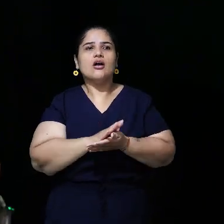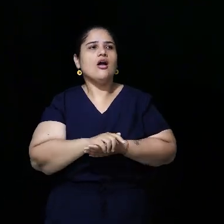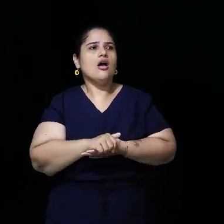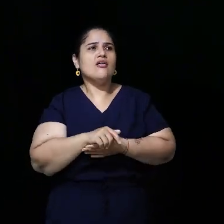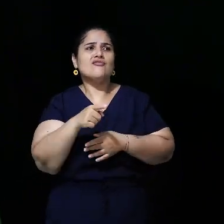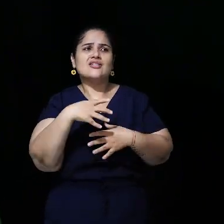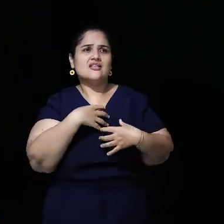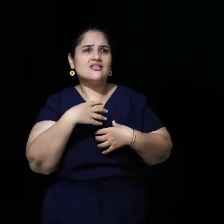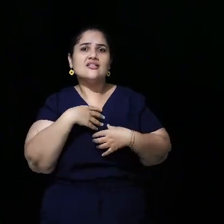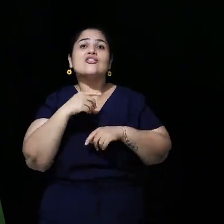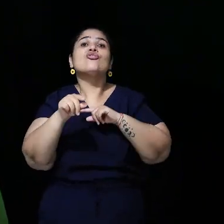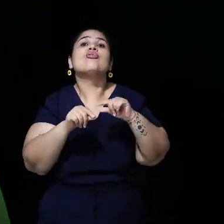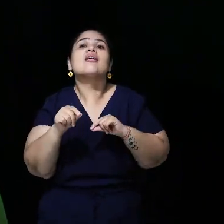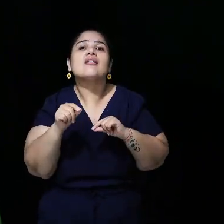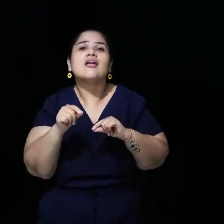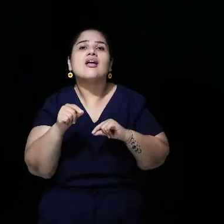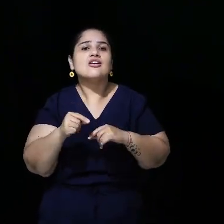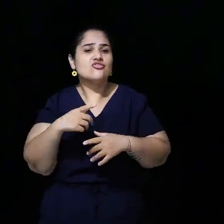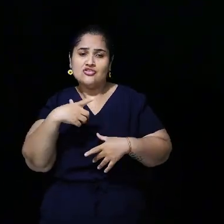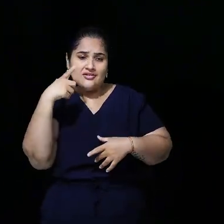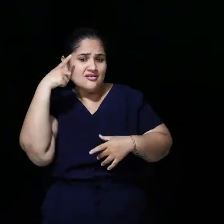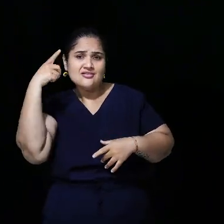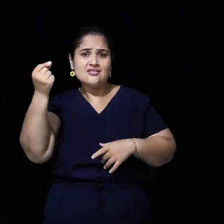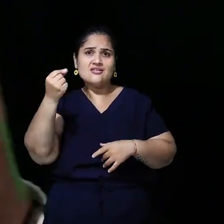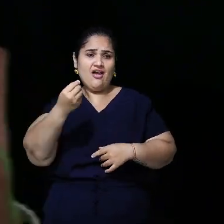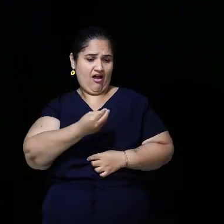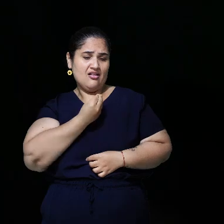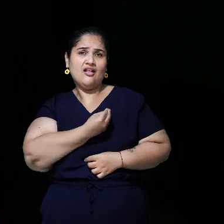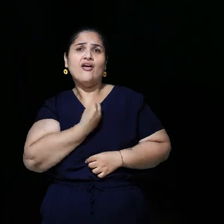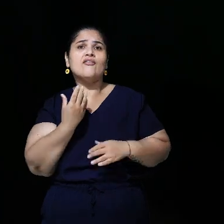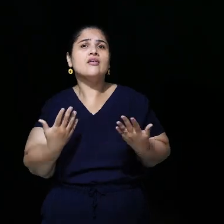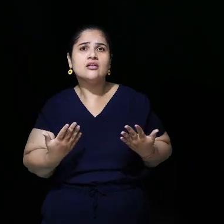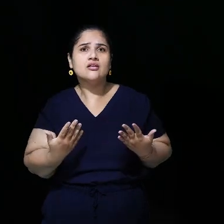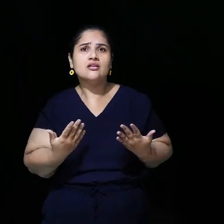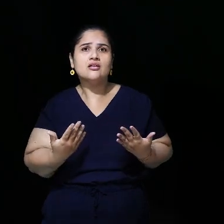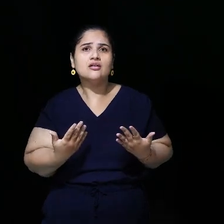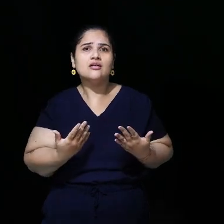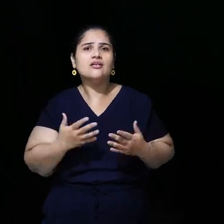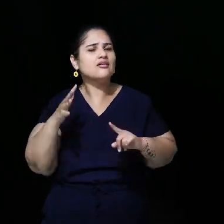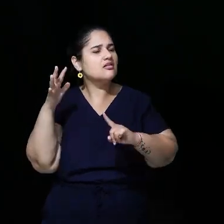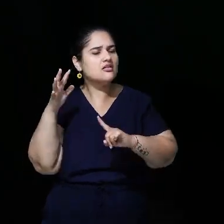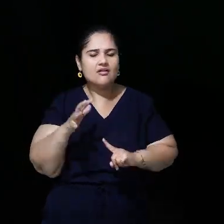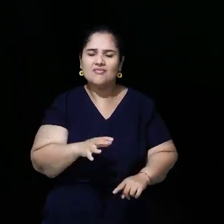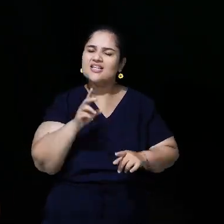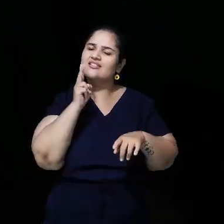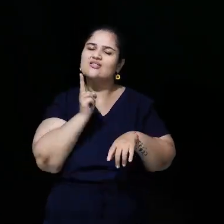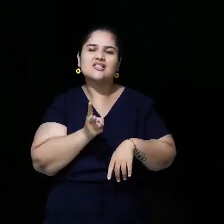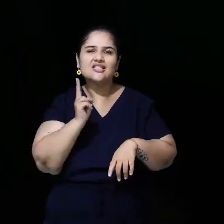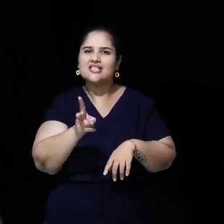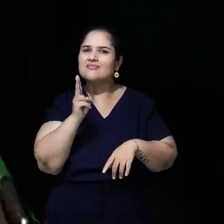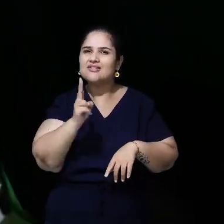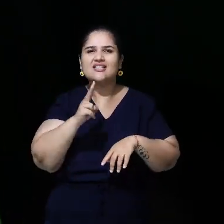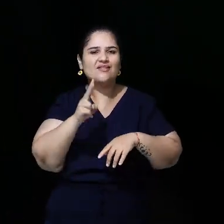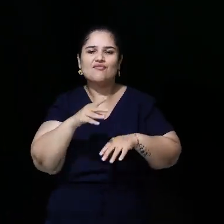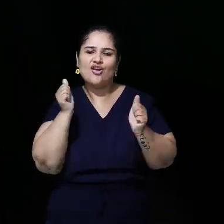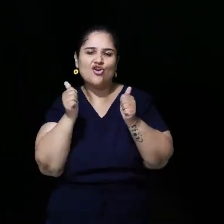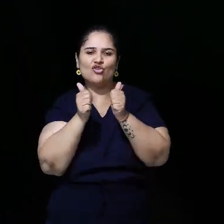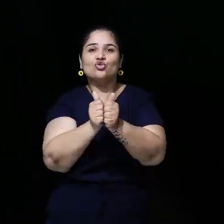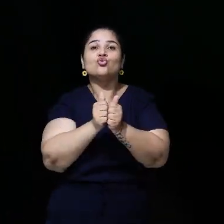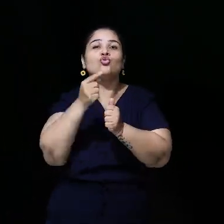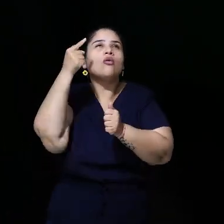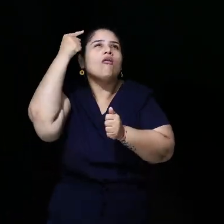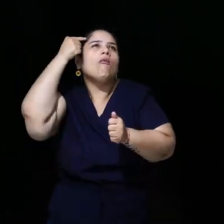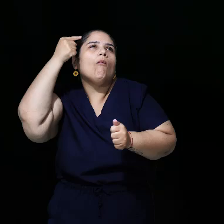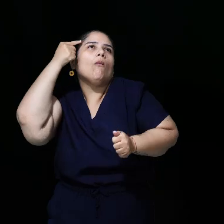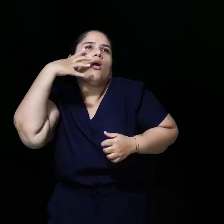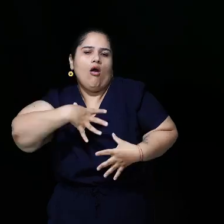quem tá com depressão, a depressão ela sempre vem atrelada ao suicídio, né? Não tem como. A depressão ela sempre vem com pensamento suicida. Então quem tá